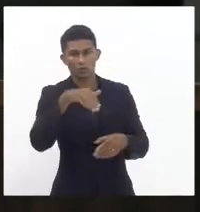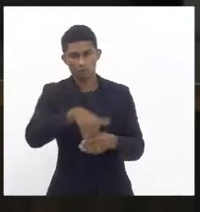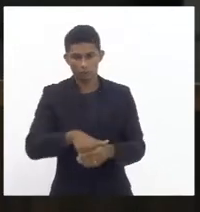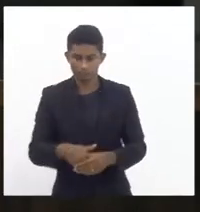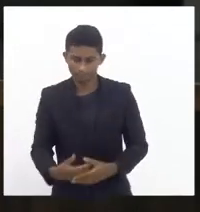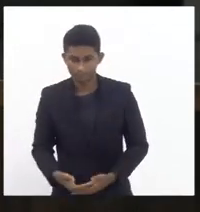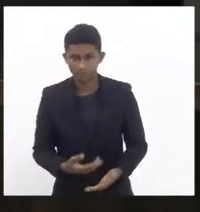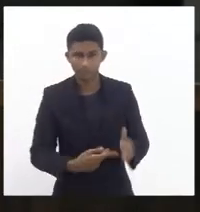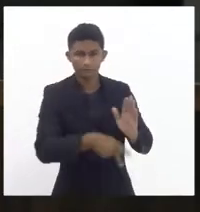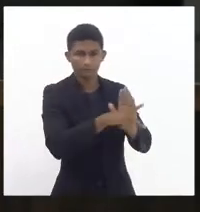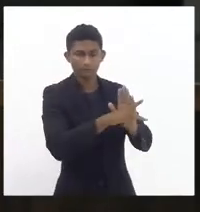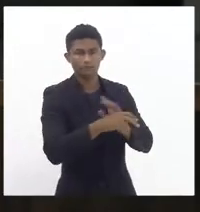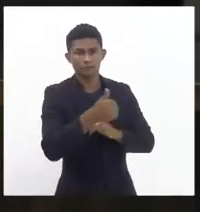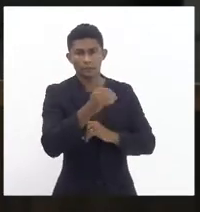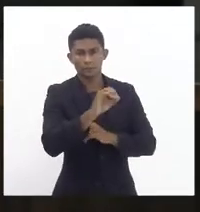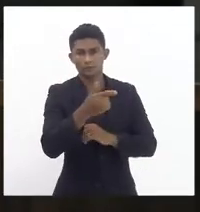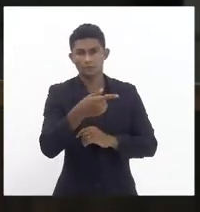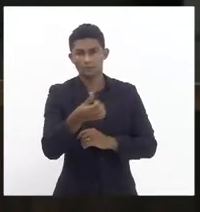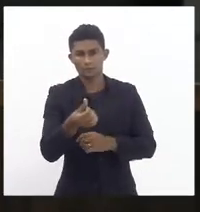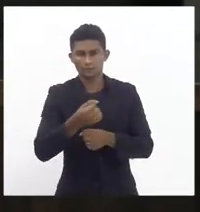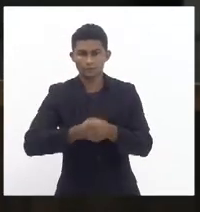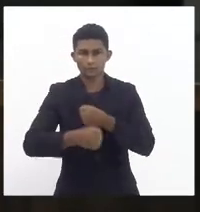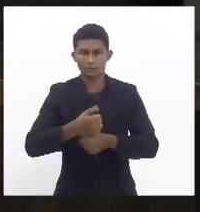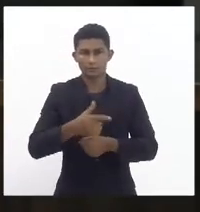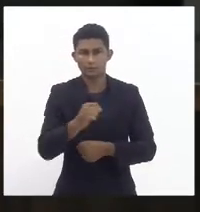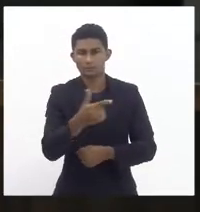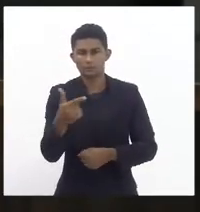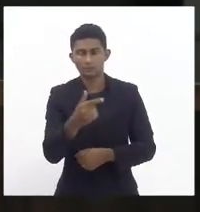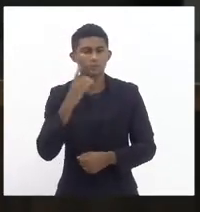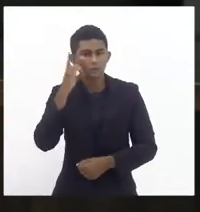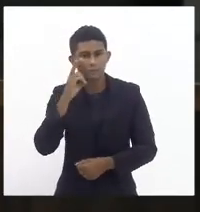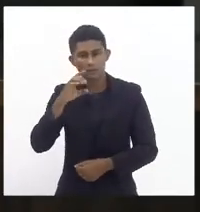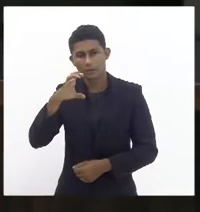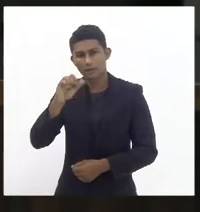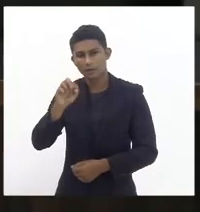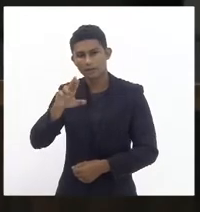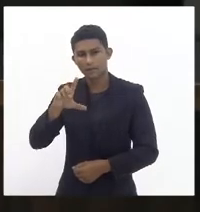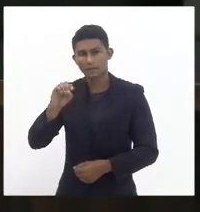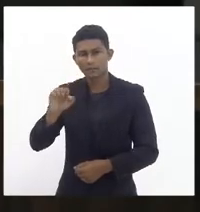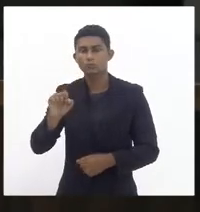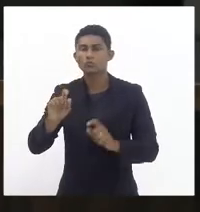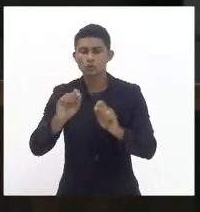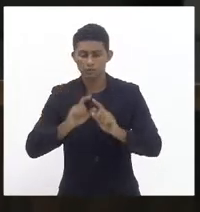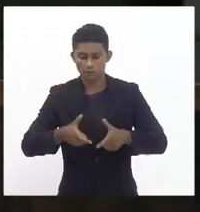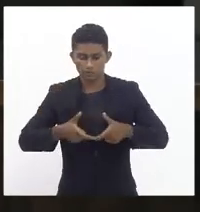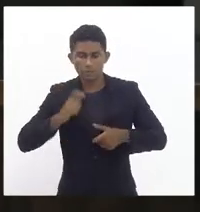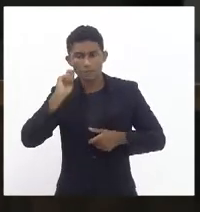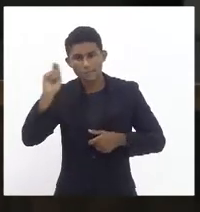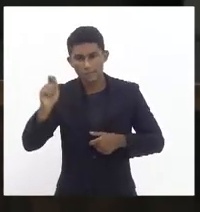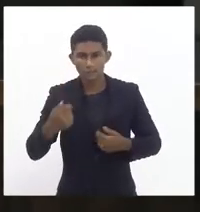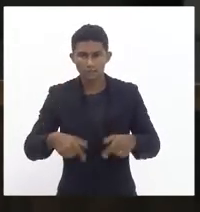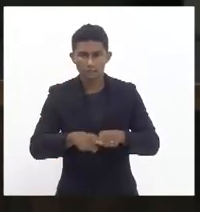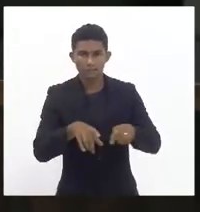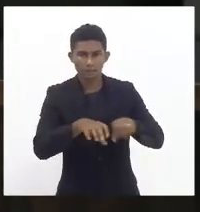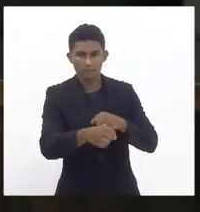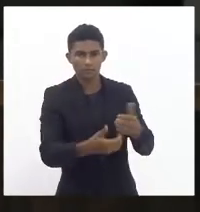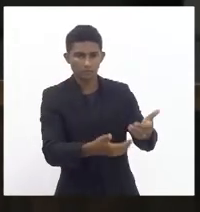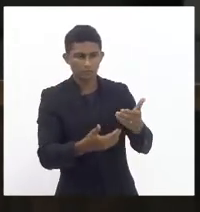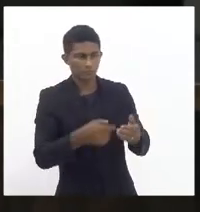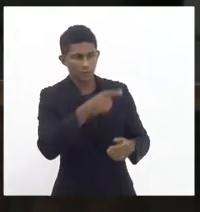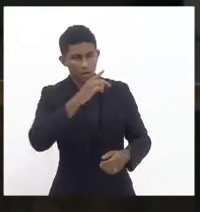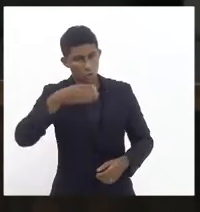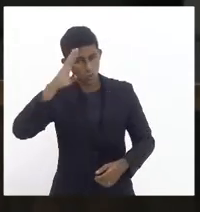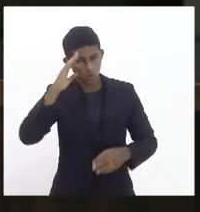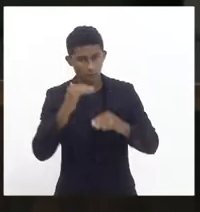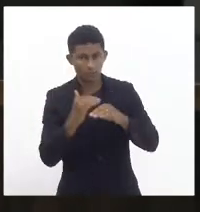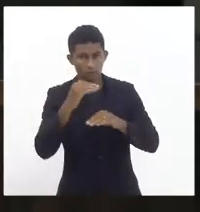solução 1.026 de 22 de autoria Deputado delegado Carlos Augusto concede medalha Tiradentes e respectivo diploma ao tenente-coronel da